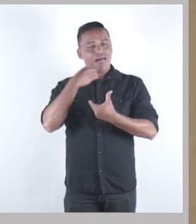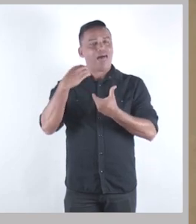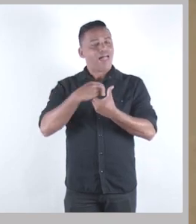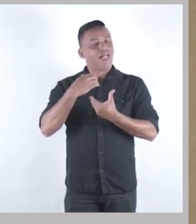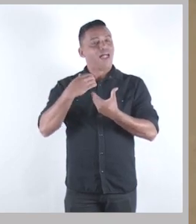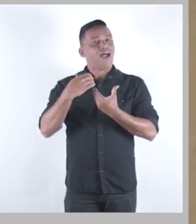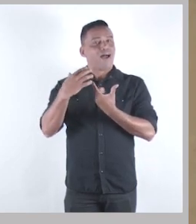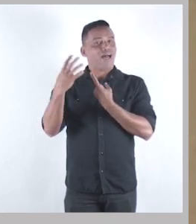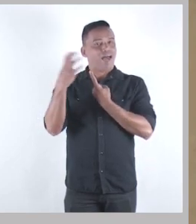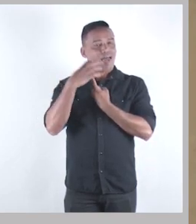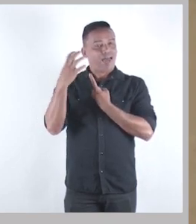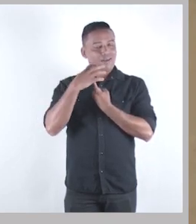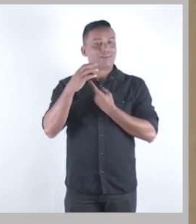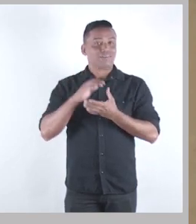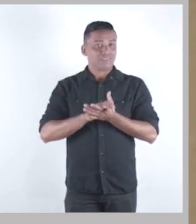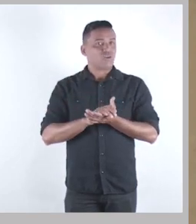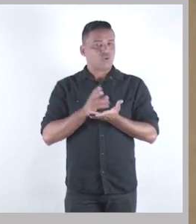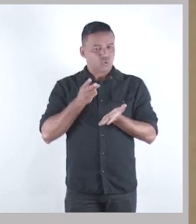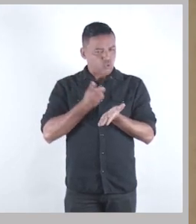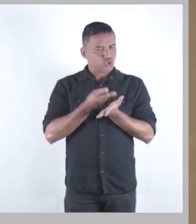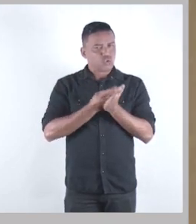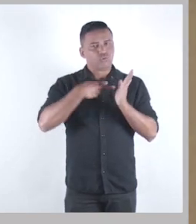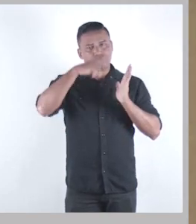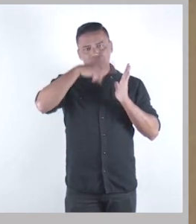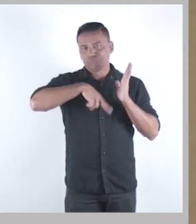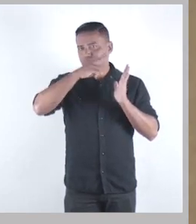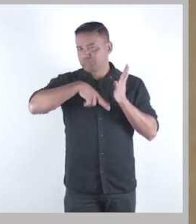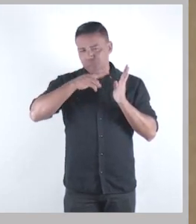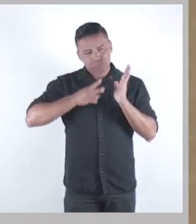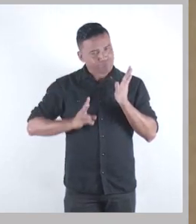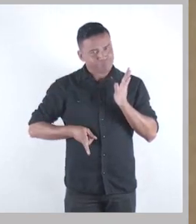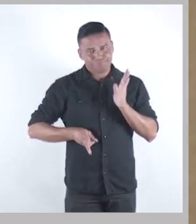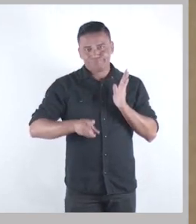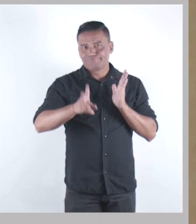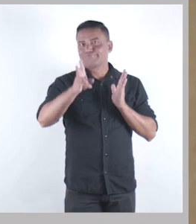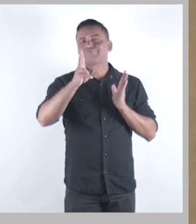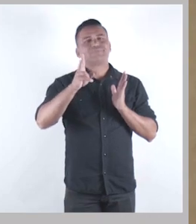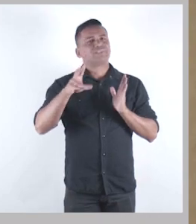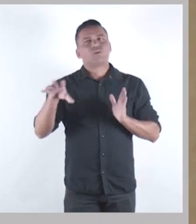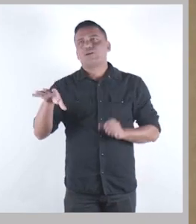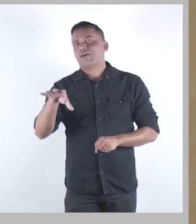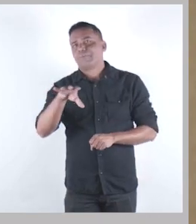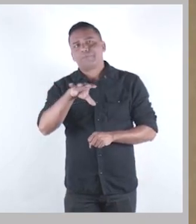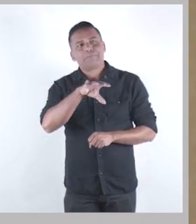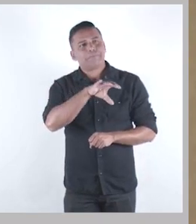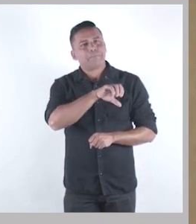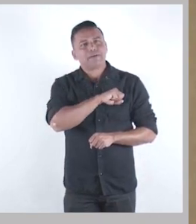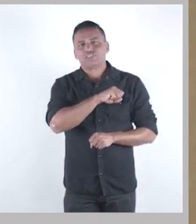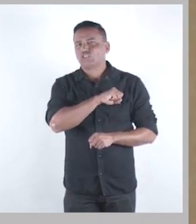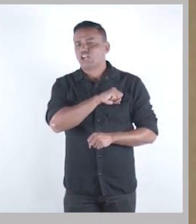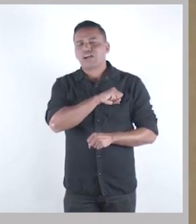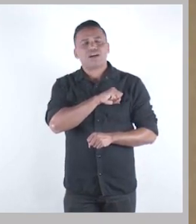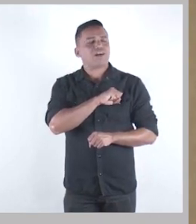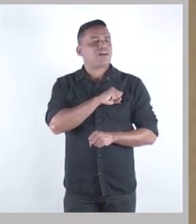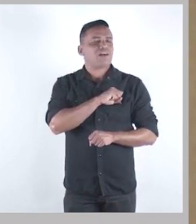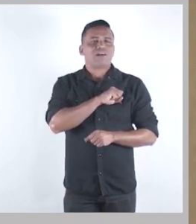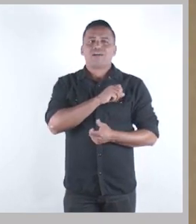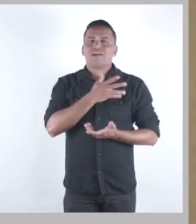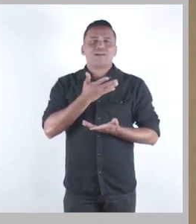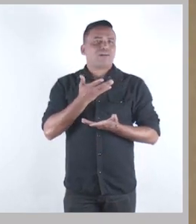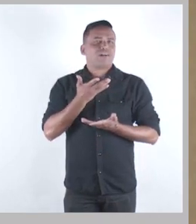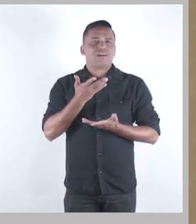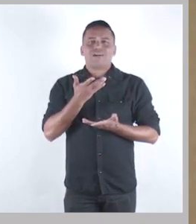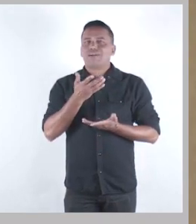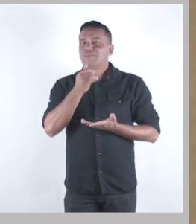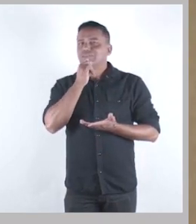autores. Dei a minha por um Juan, por exemplo, a minha grande paixão por um Jorge Luís Borges, a minha paixão